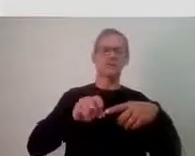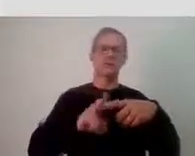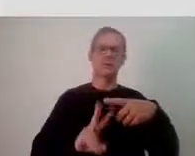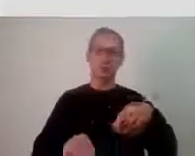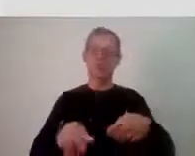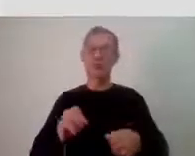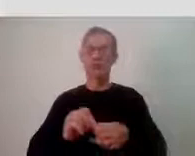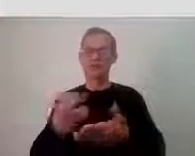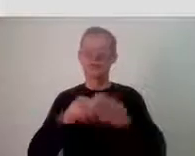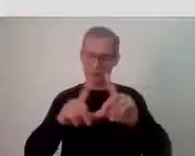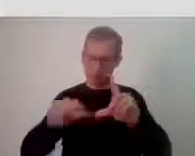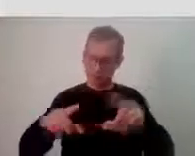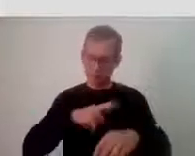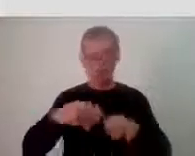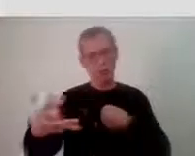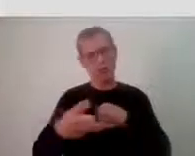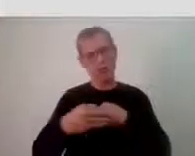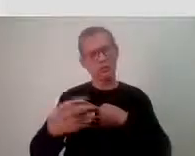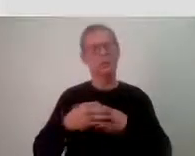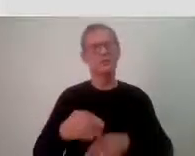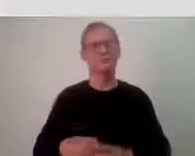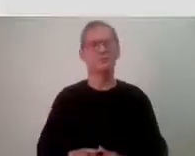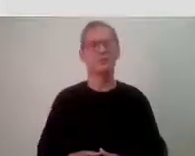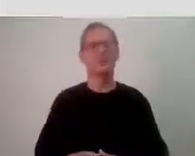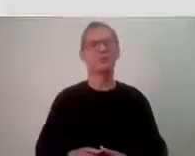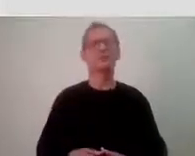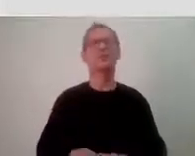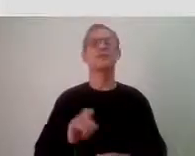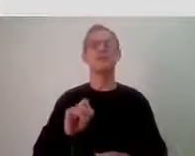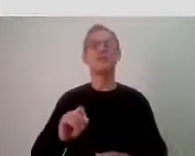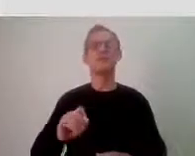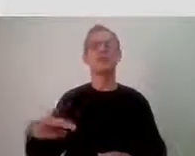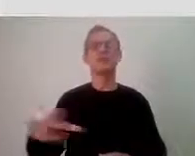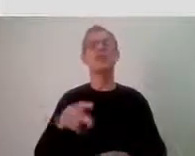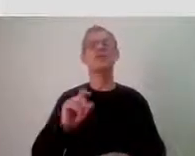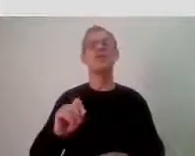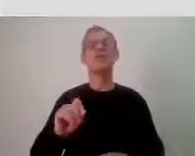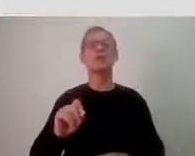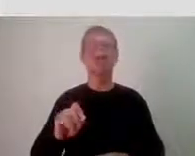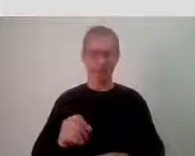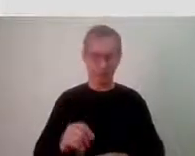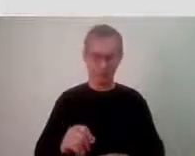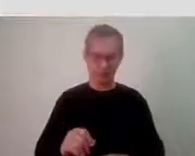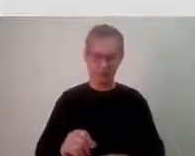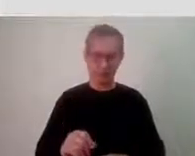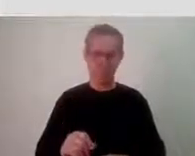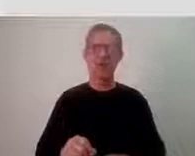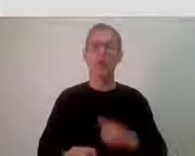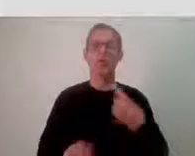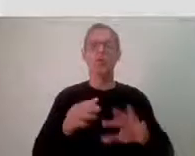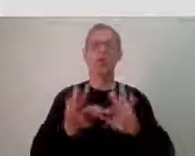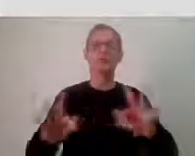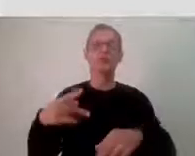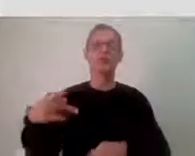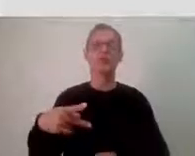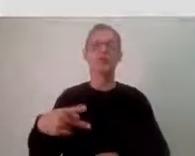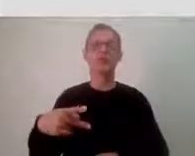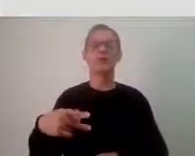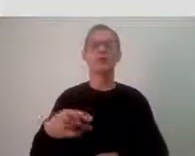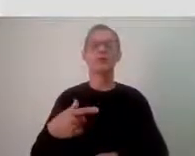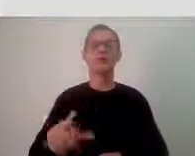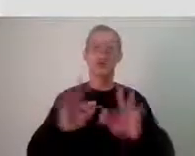ter uma noção de quem que é maior do que a outra, né? Qual função é maior que a